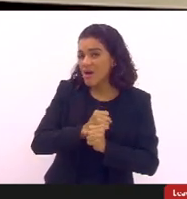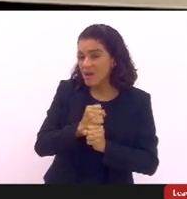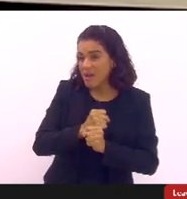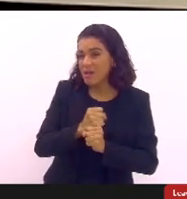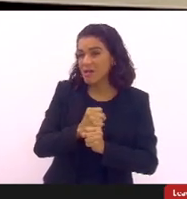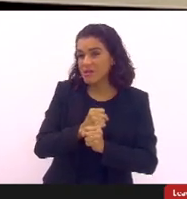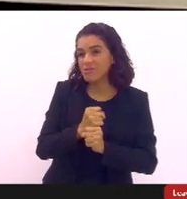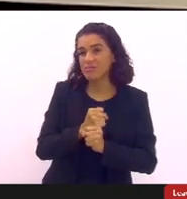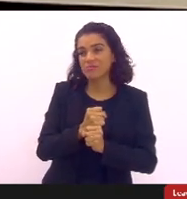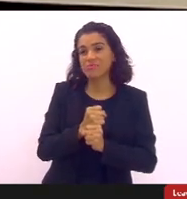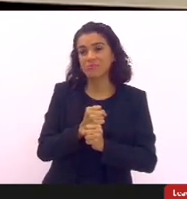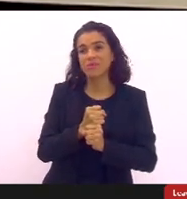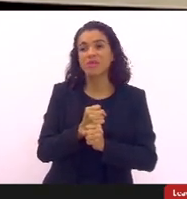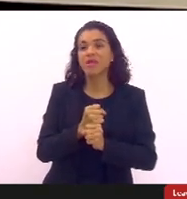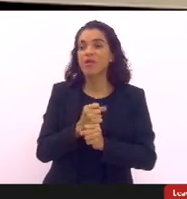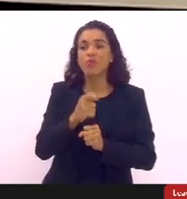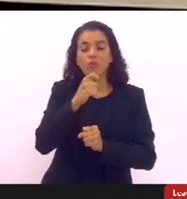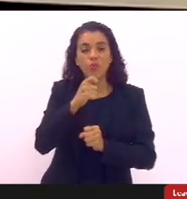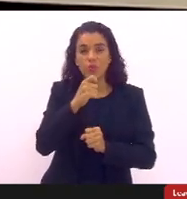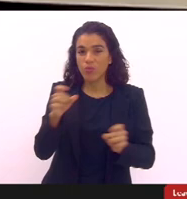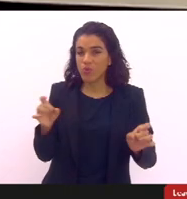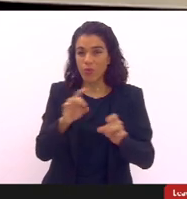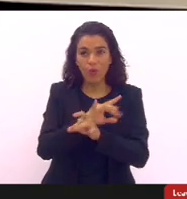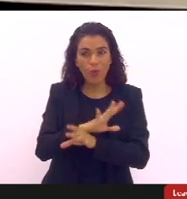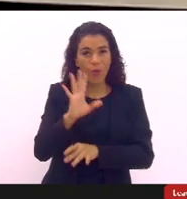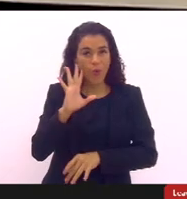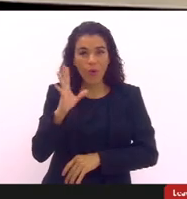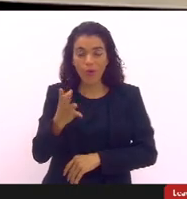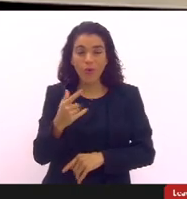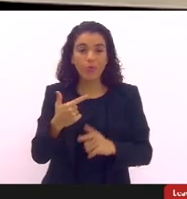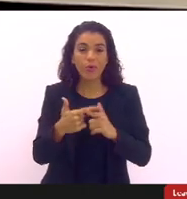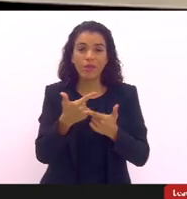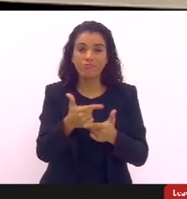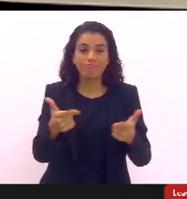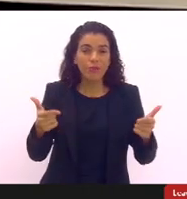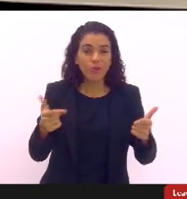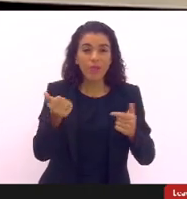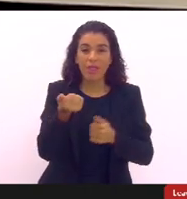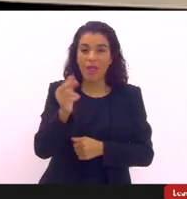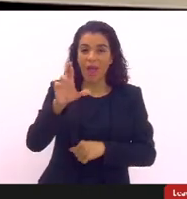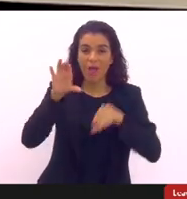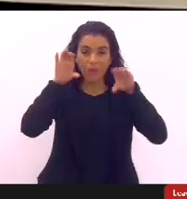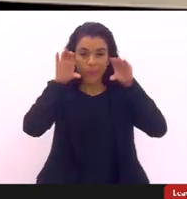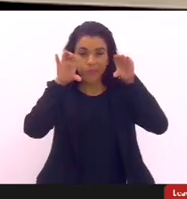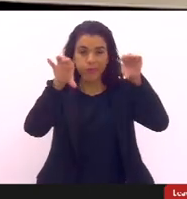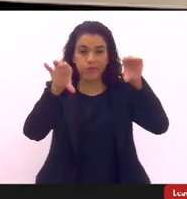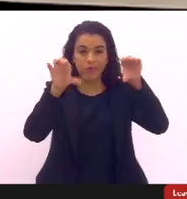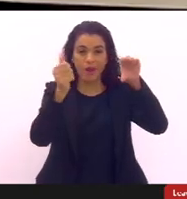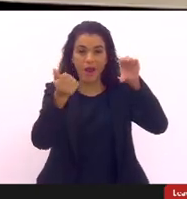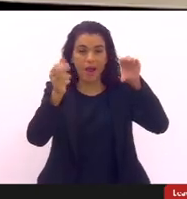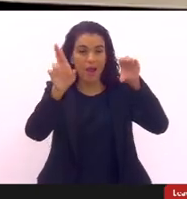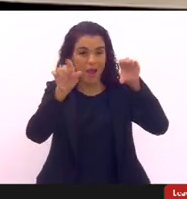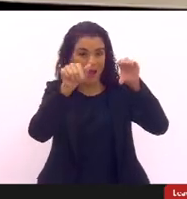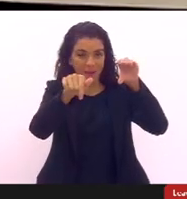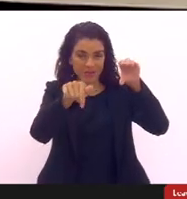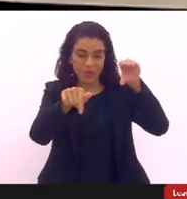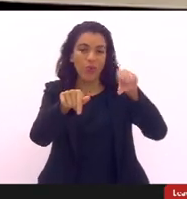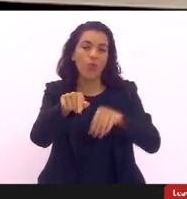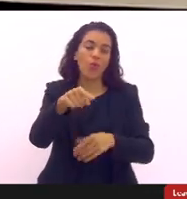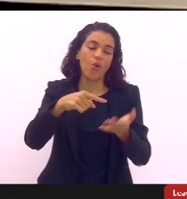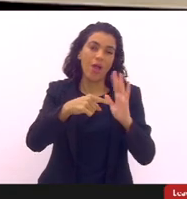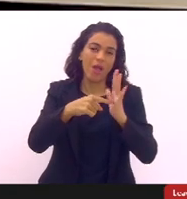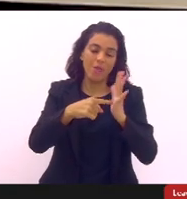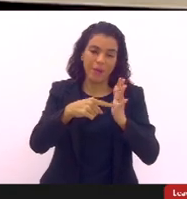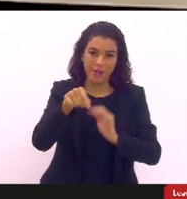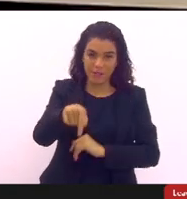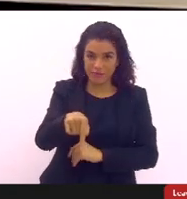essa constatação foi feita, ainda não se realizou, porque não tem ar-condicionado na sala onde ele deve ser instalado no